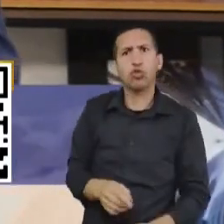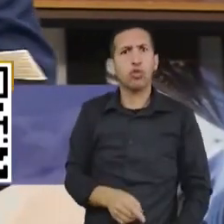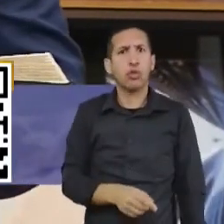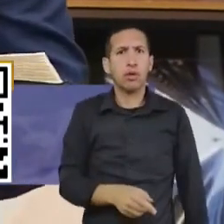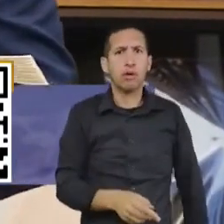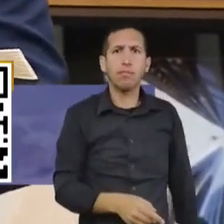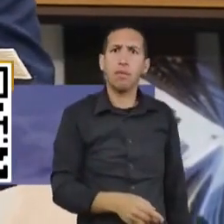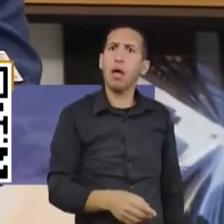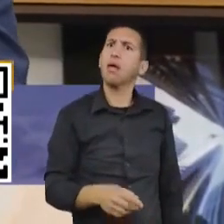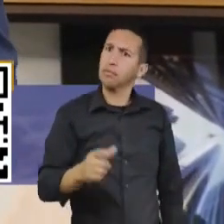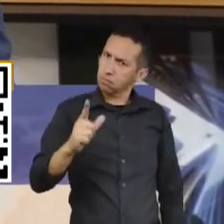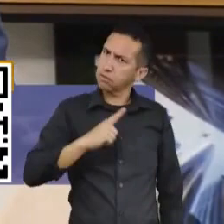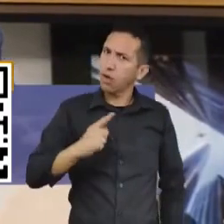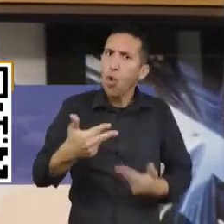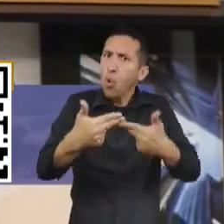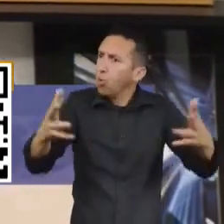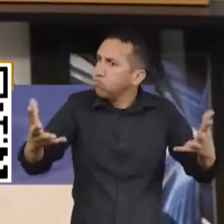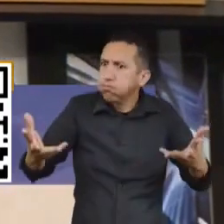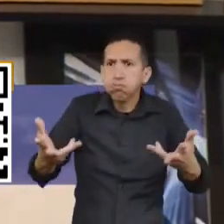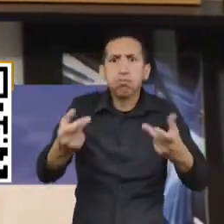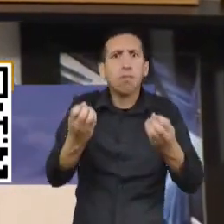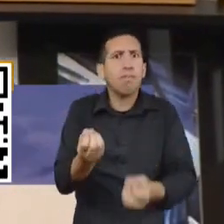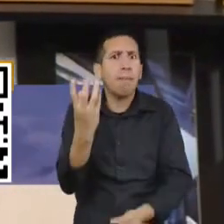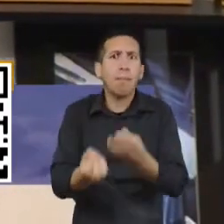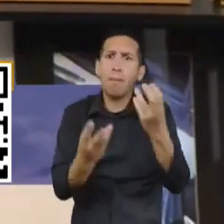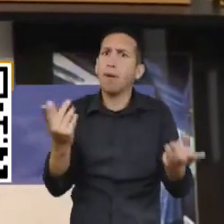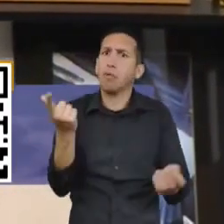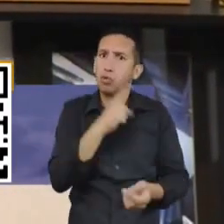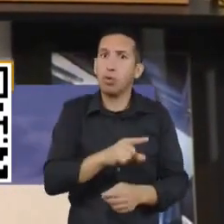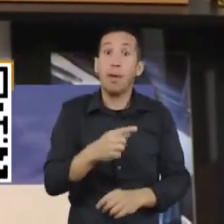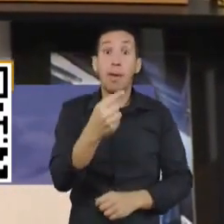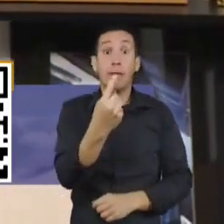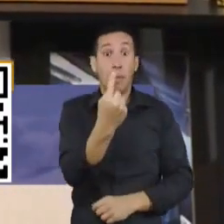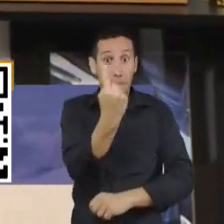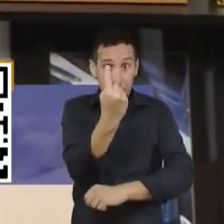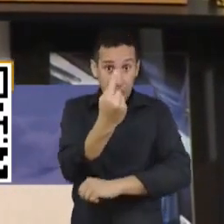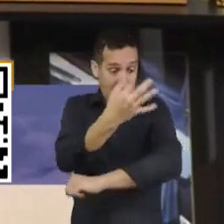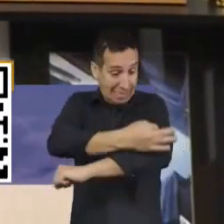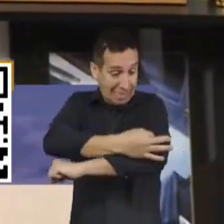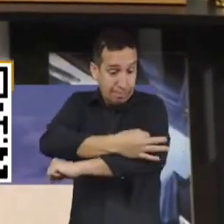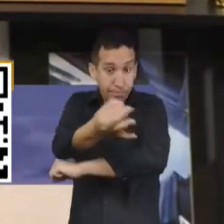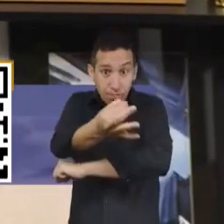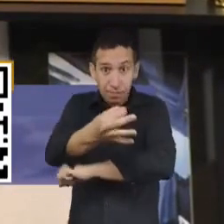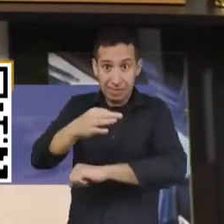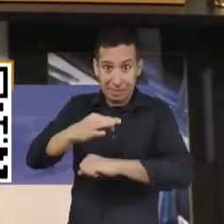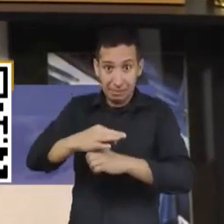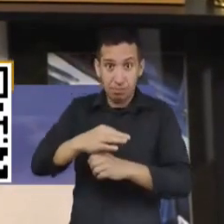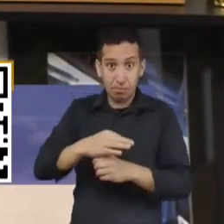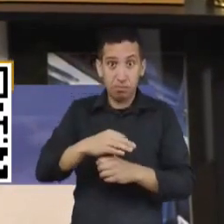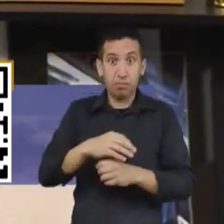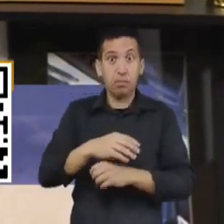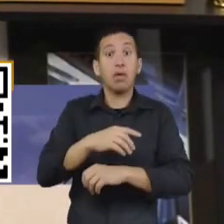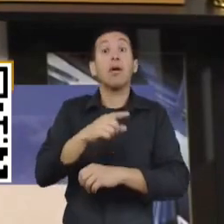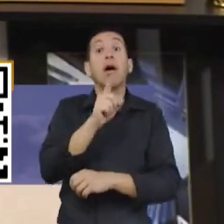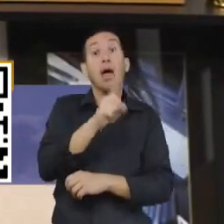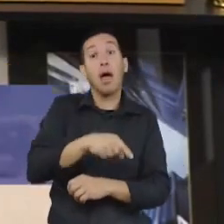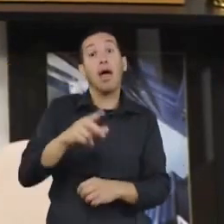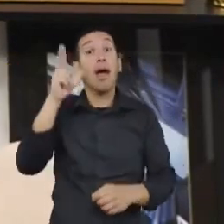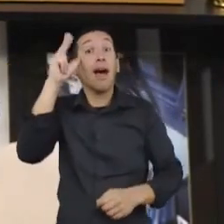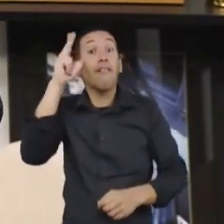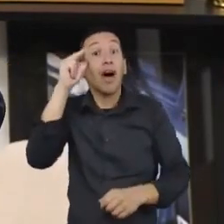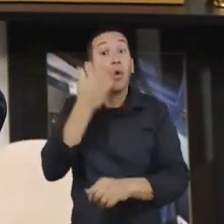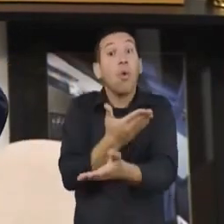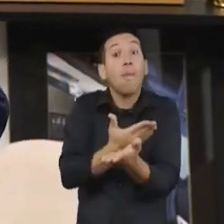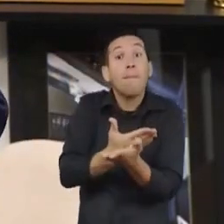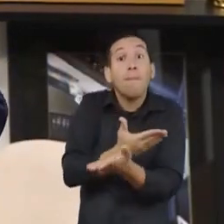curava que fazer Coisas extraordinárias então o primeiro selo se refere a primeira fase do cristianismo e o